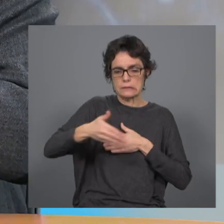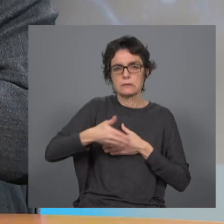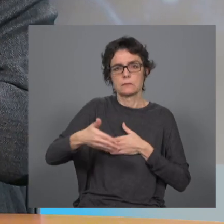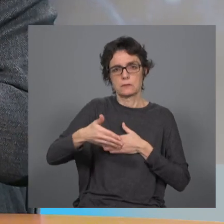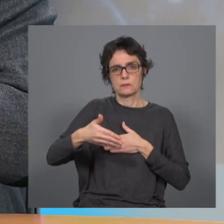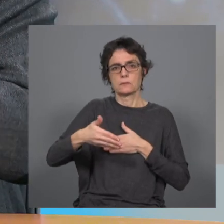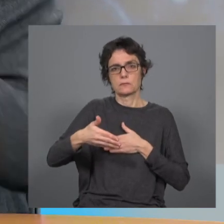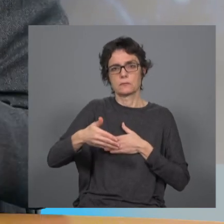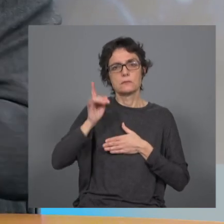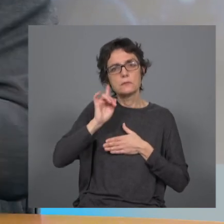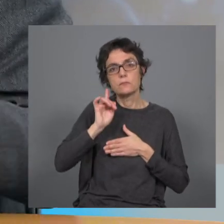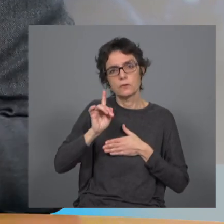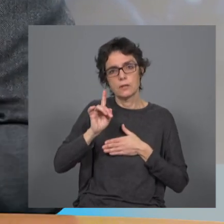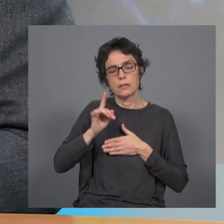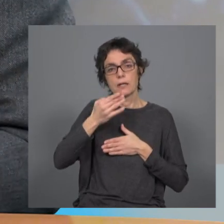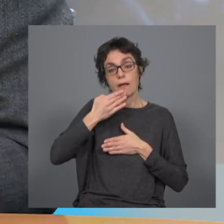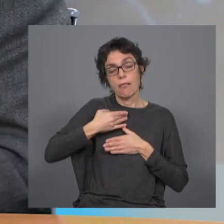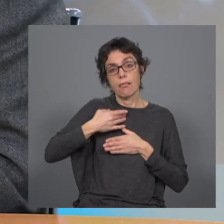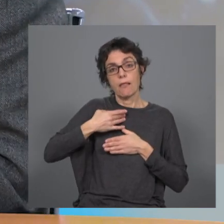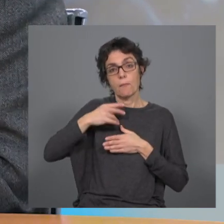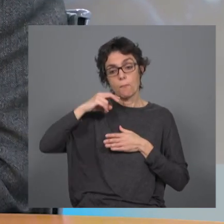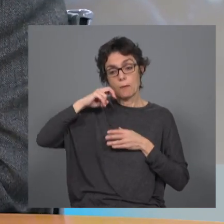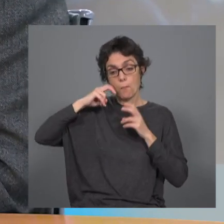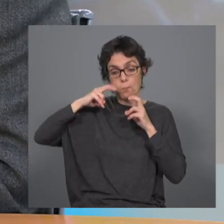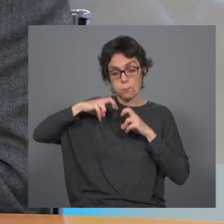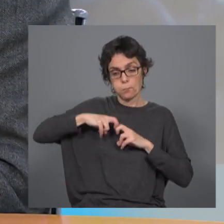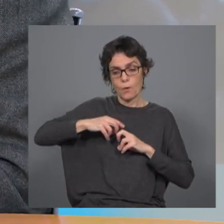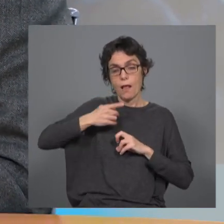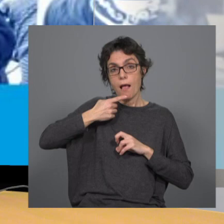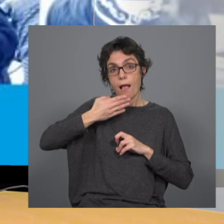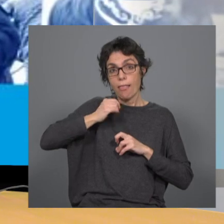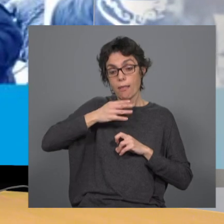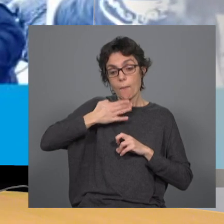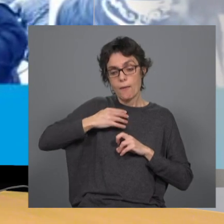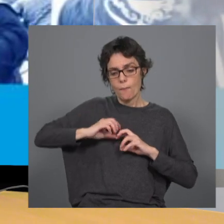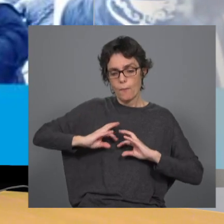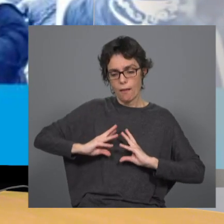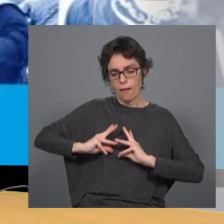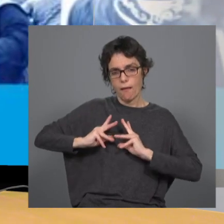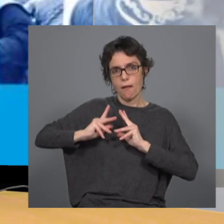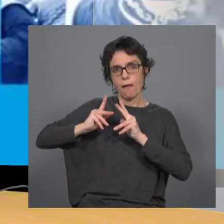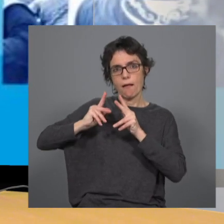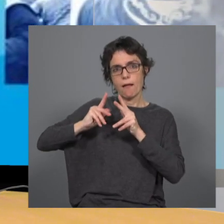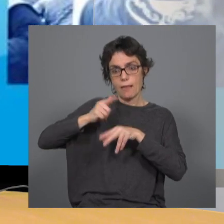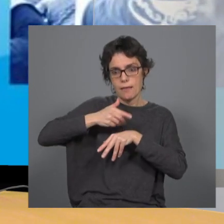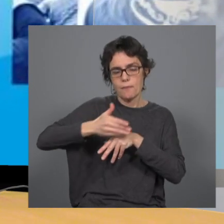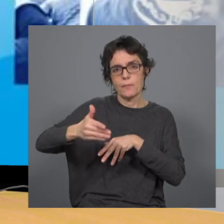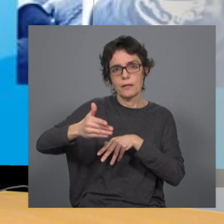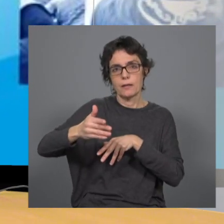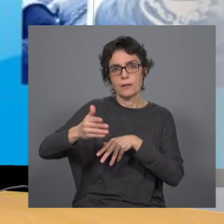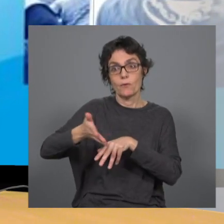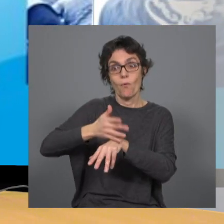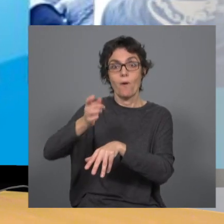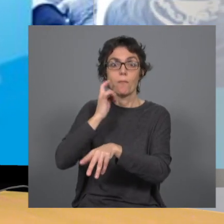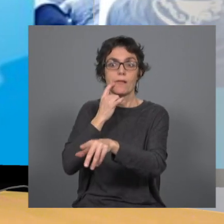deserto, de crescimento espiritual, que é o tempo da Quaresma. Pode haver quem nos esteja a escutar, a ver,